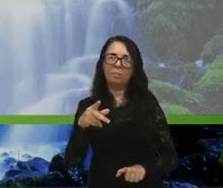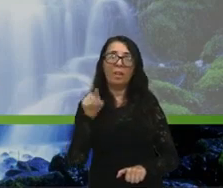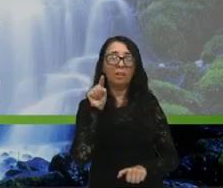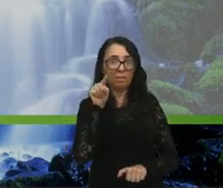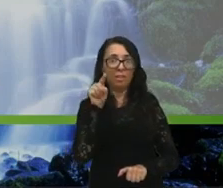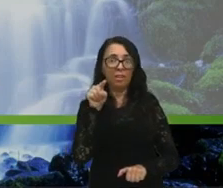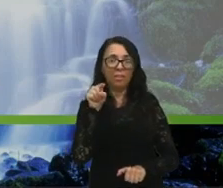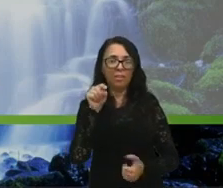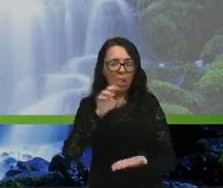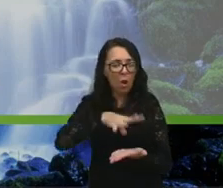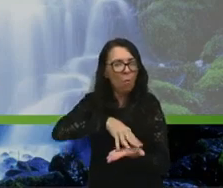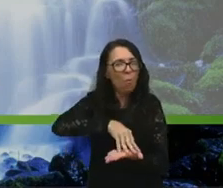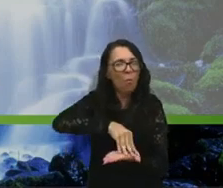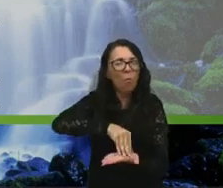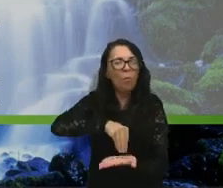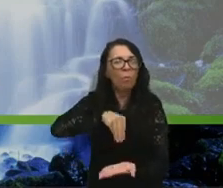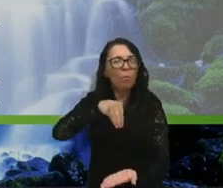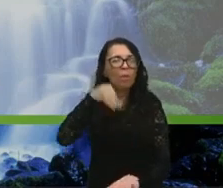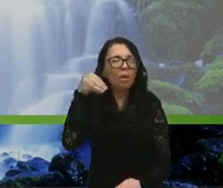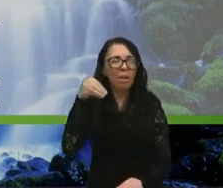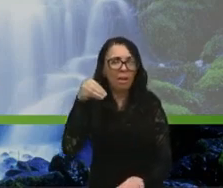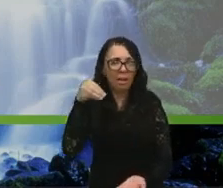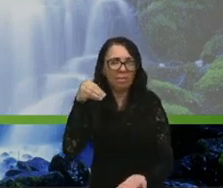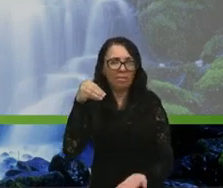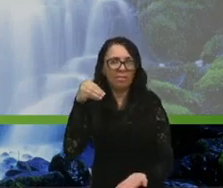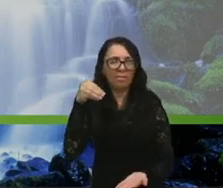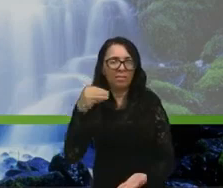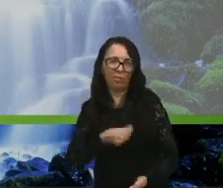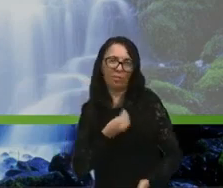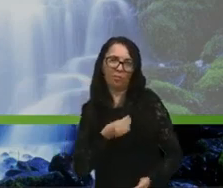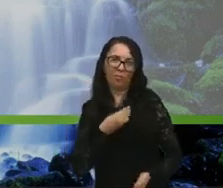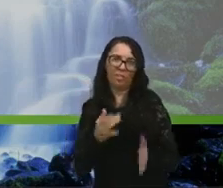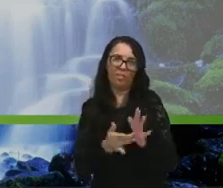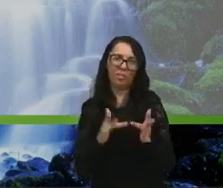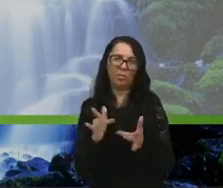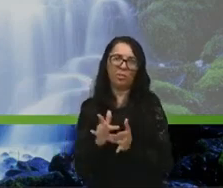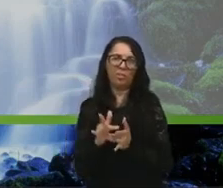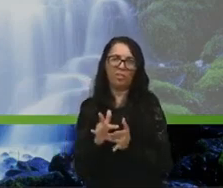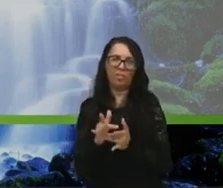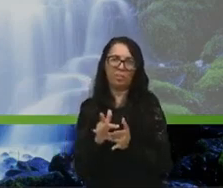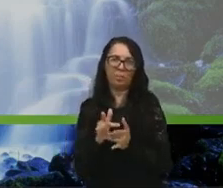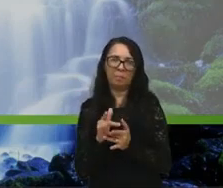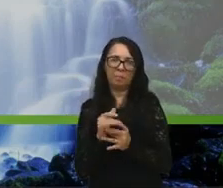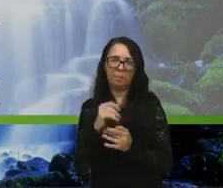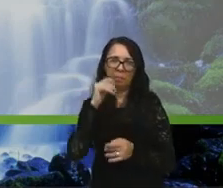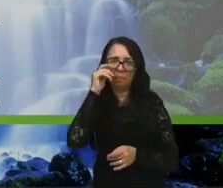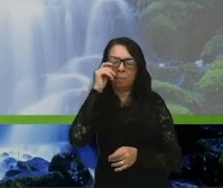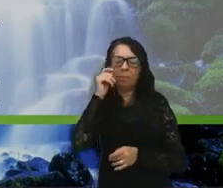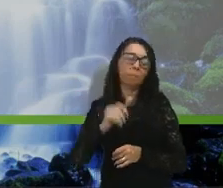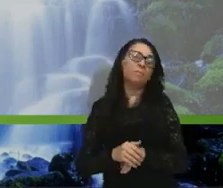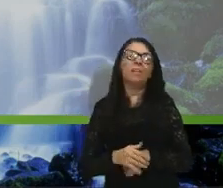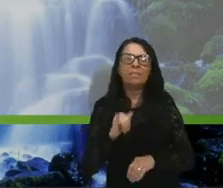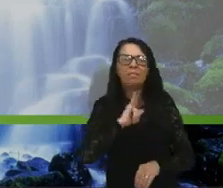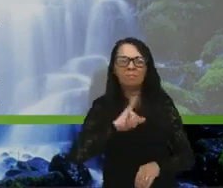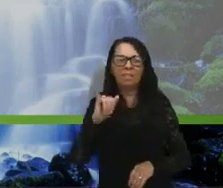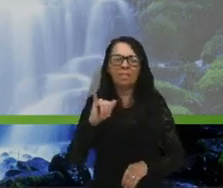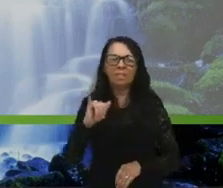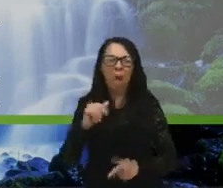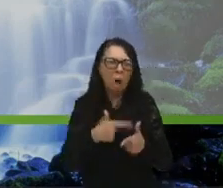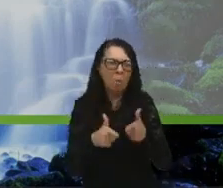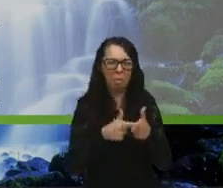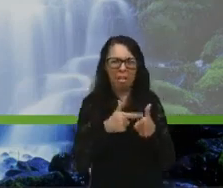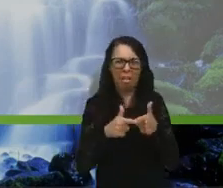Não se torne uma pessoa diabólica, por favor. Não se torne uma pessoa diabólica, maldosa, cheia de